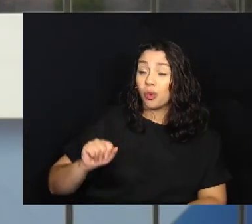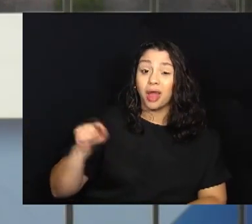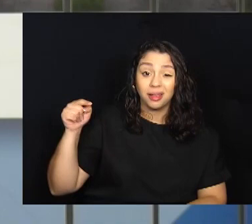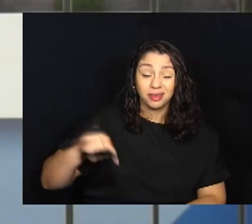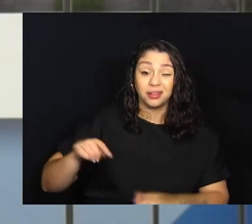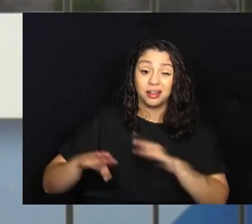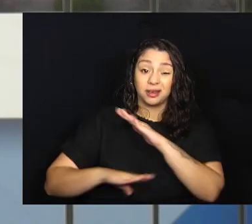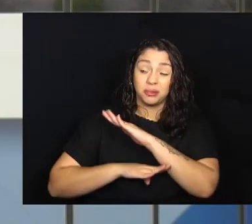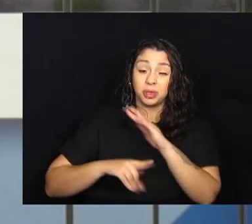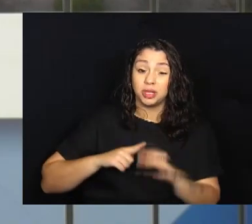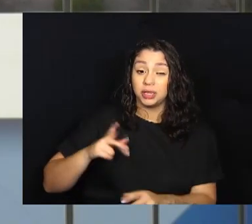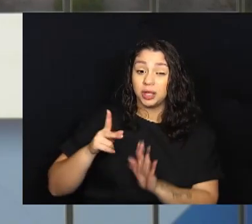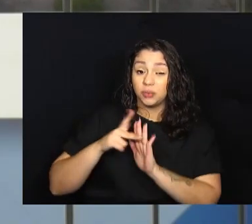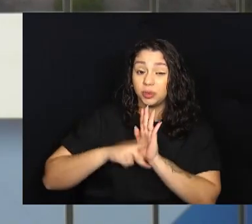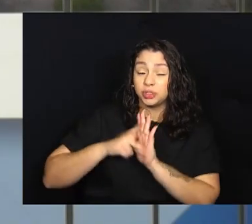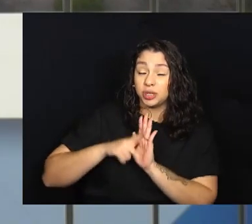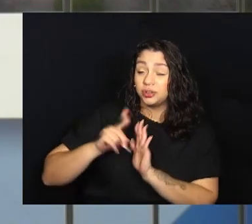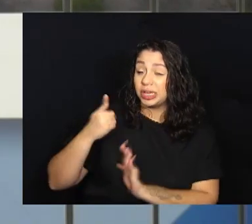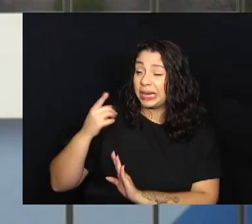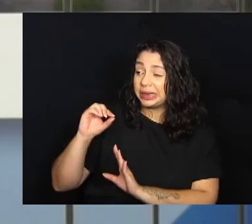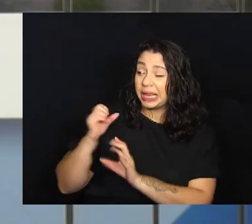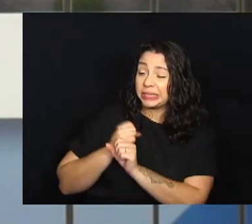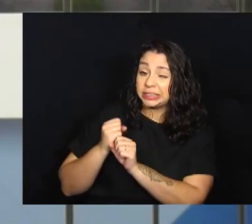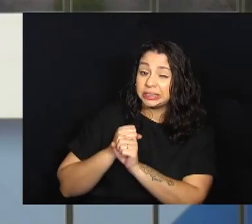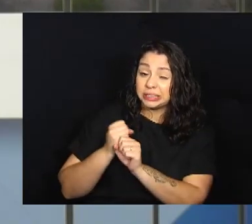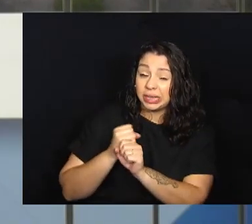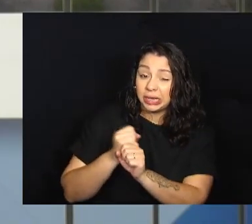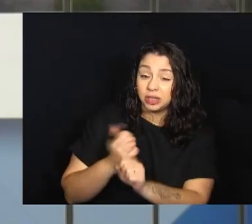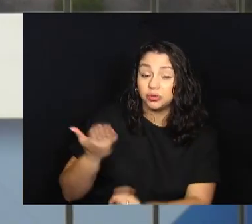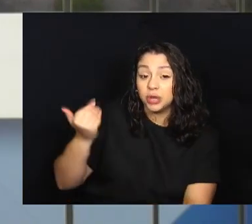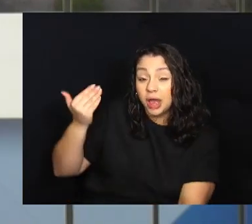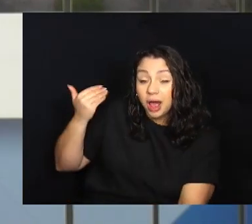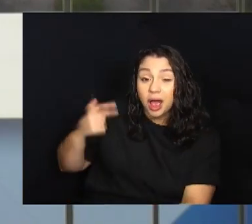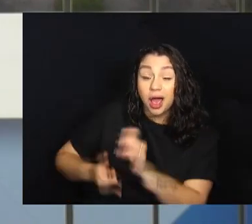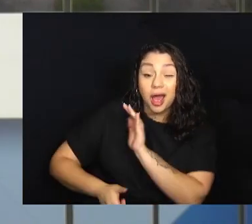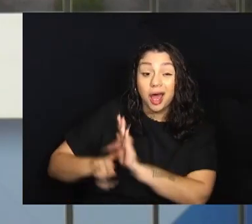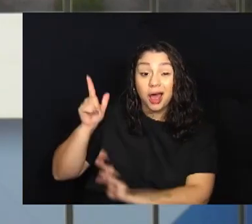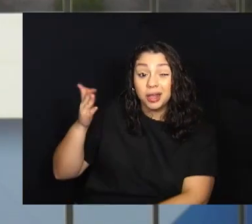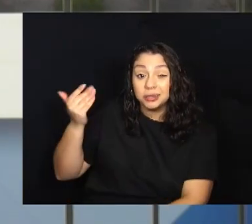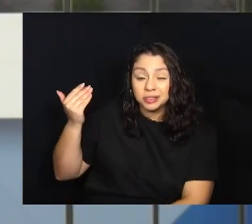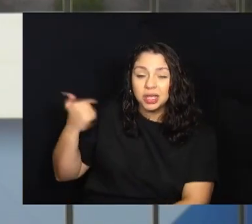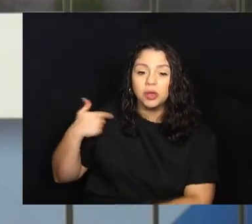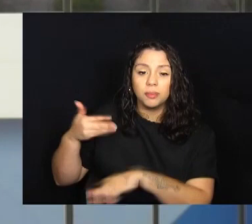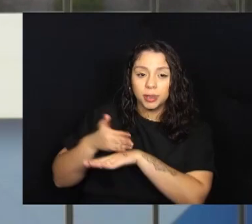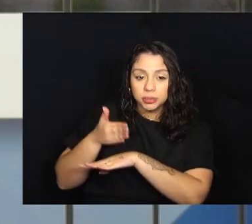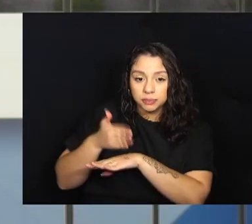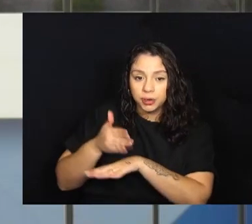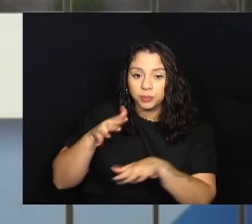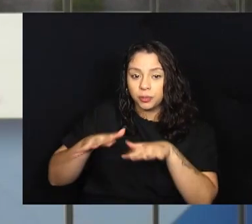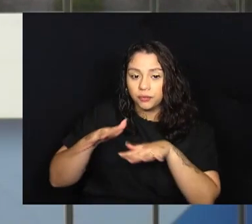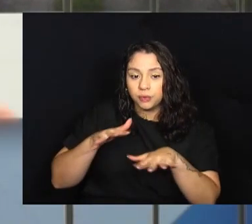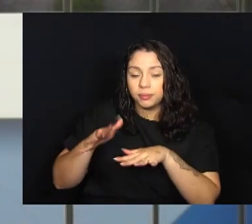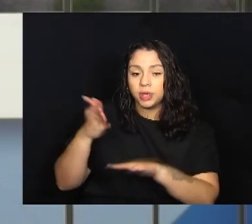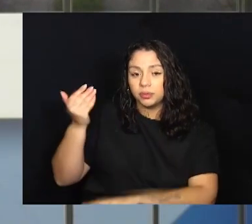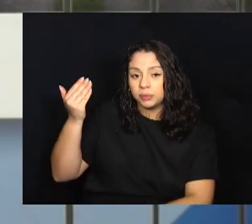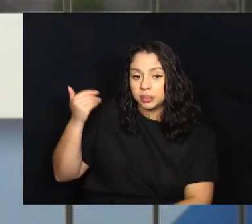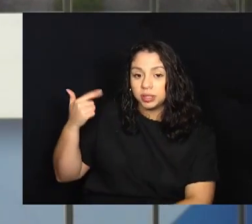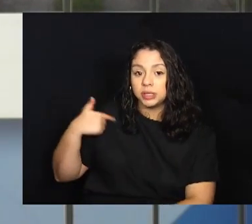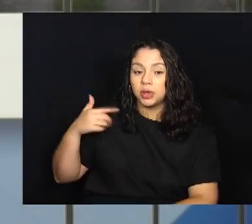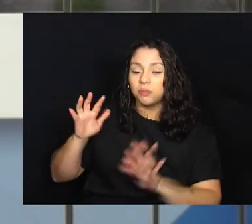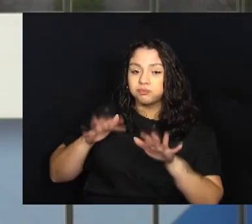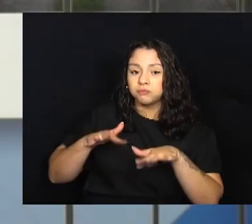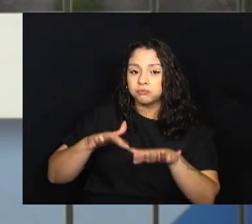na casa, que é um projeto que tem origem antes de eu entrar como vereadora, mas eu participei do movimento na época, era militante do